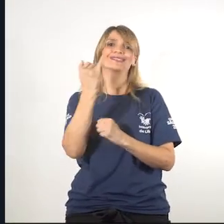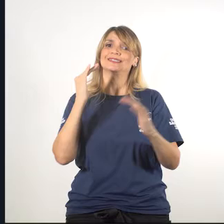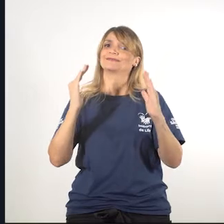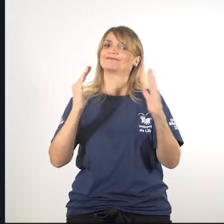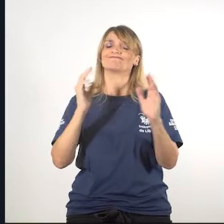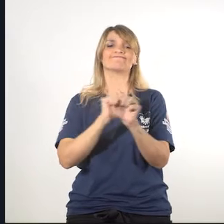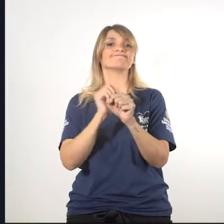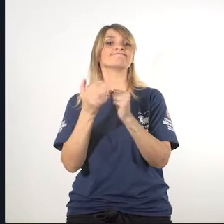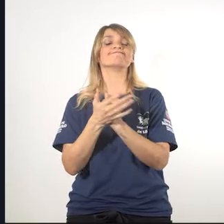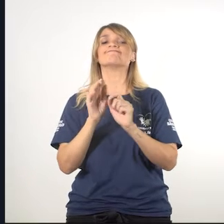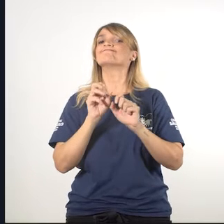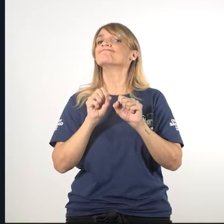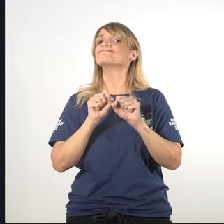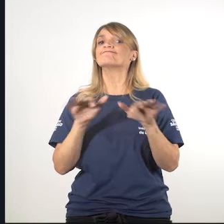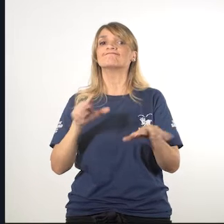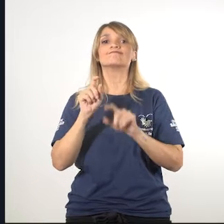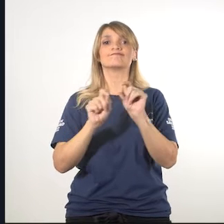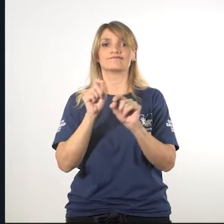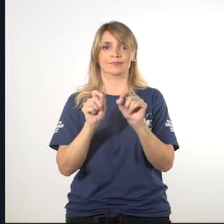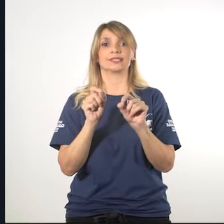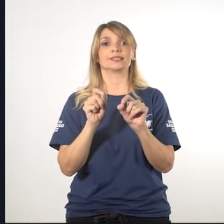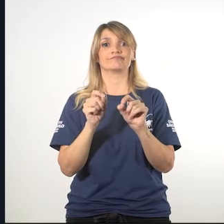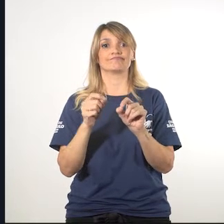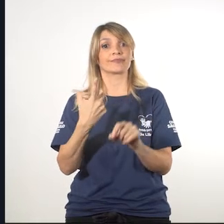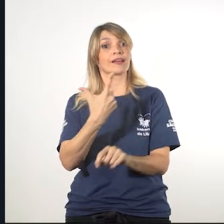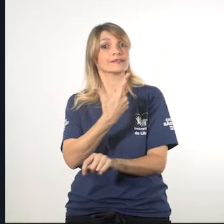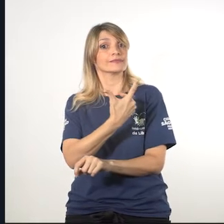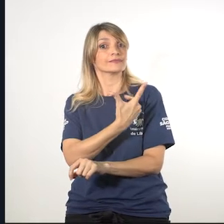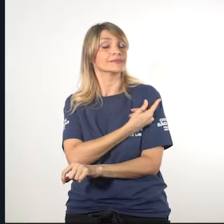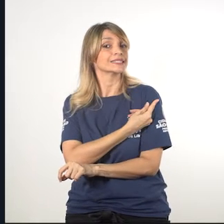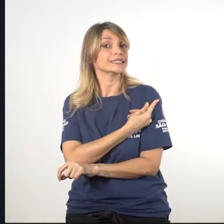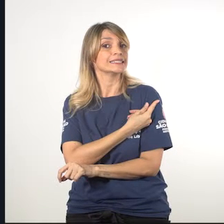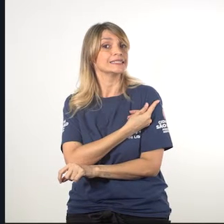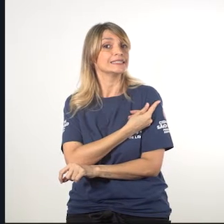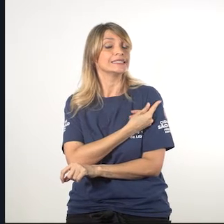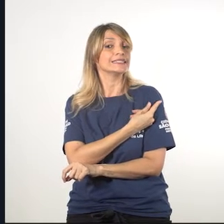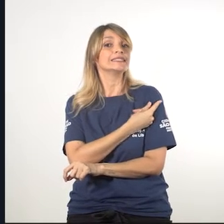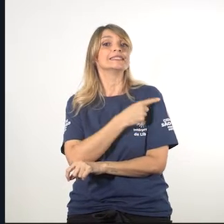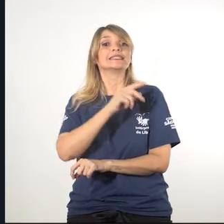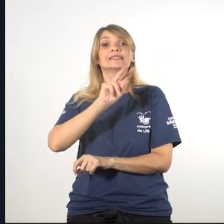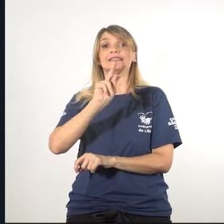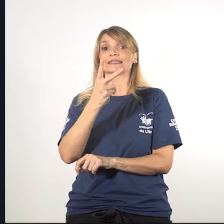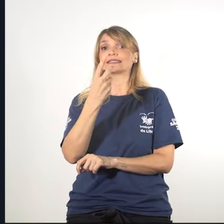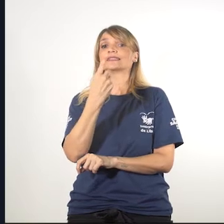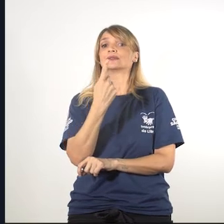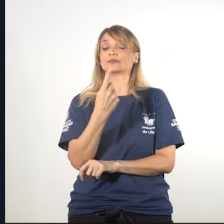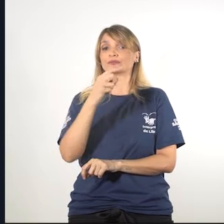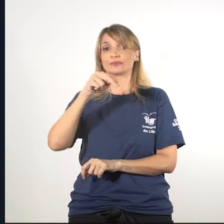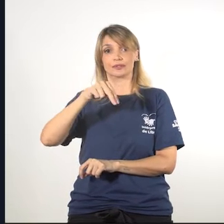pandemia, é a questão da vacinação contra a influenza.